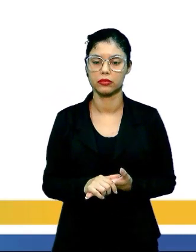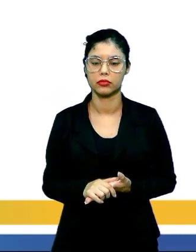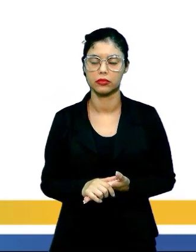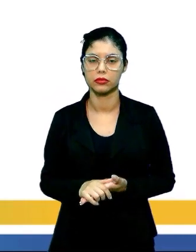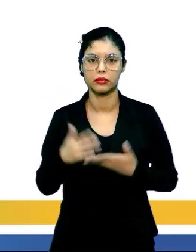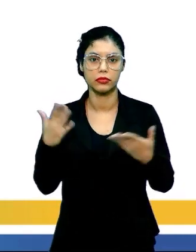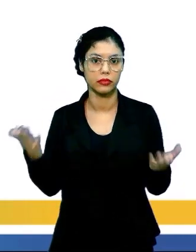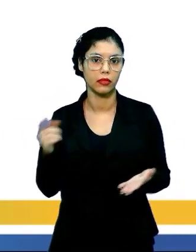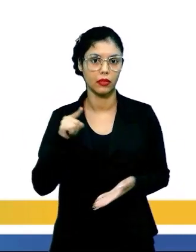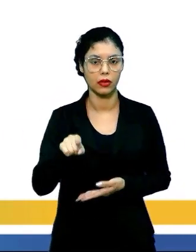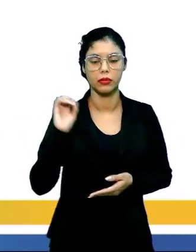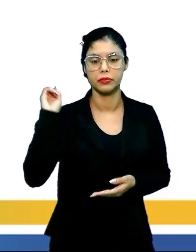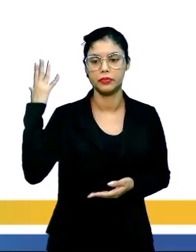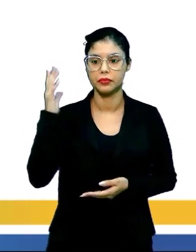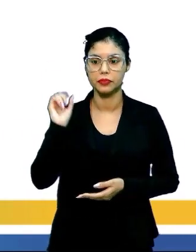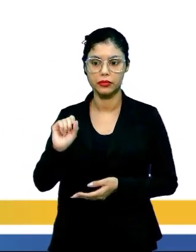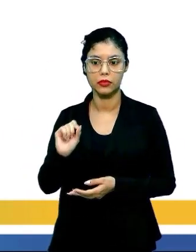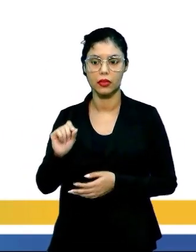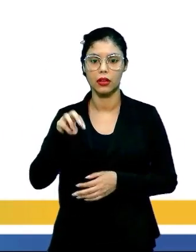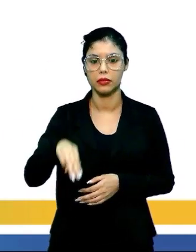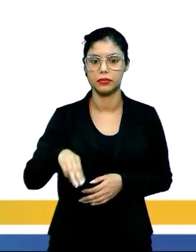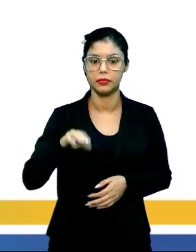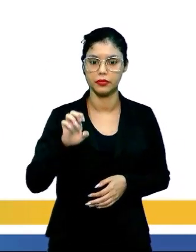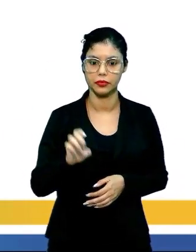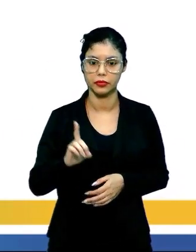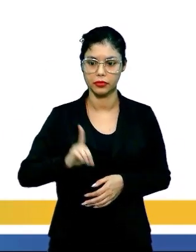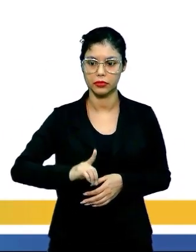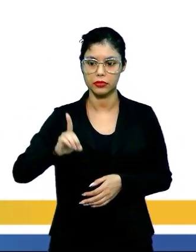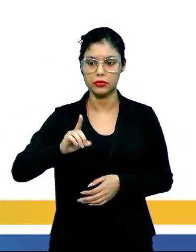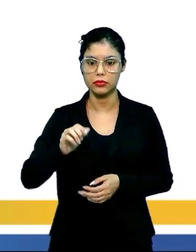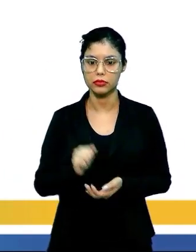20,85. Então, nesse caso, a mediana é